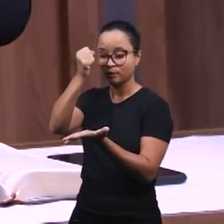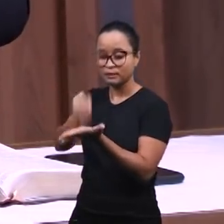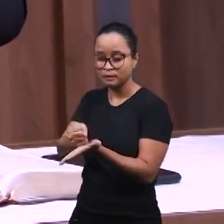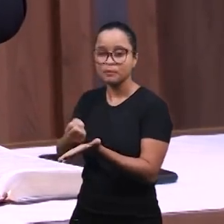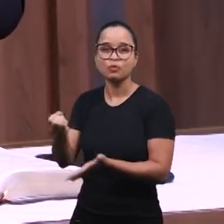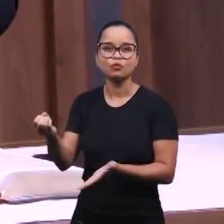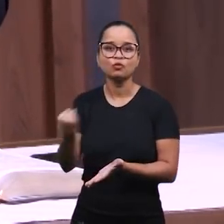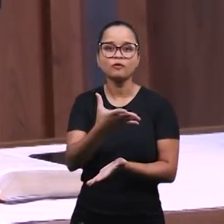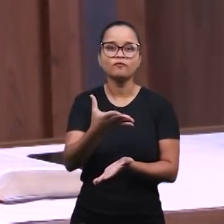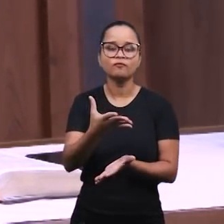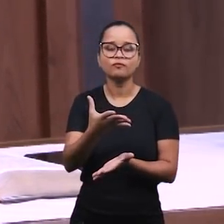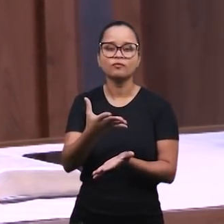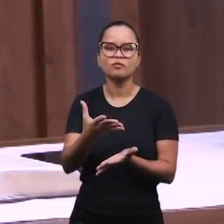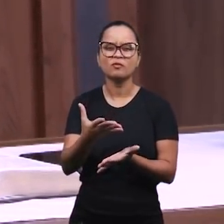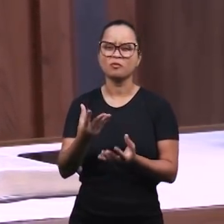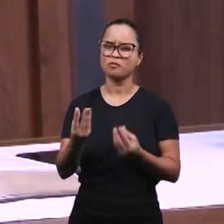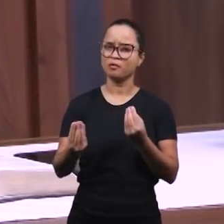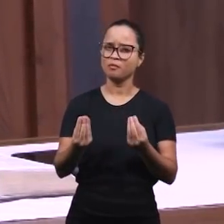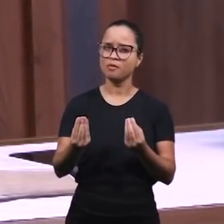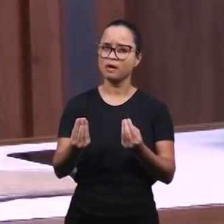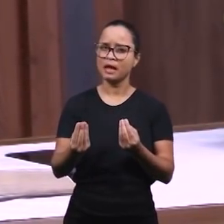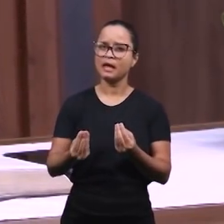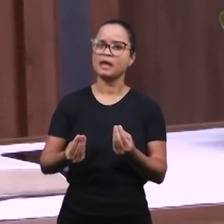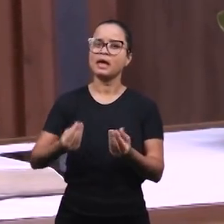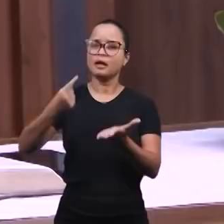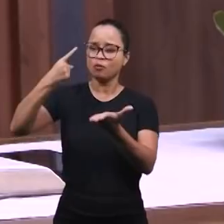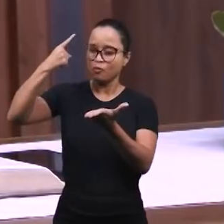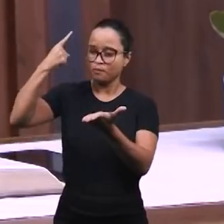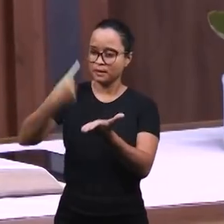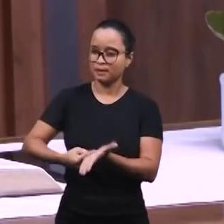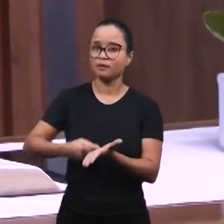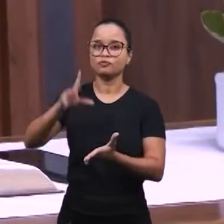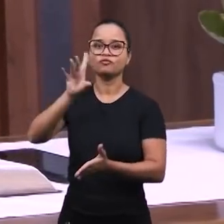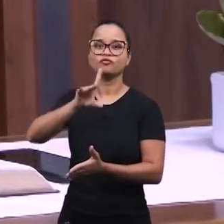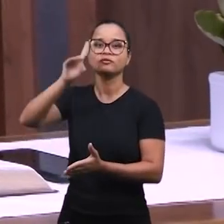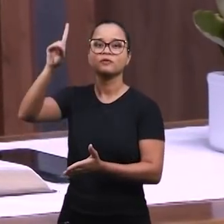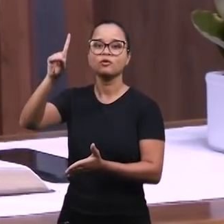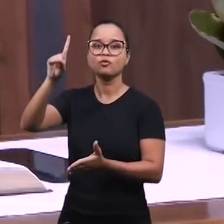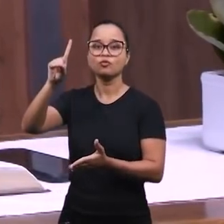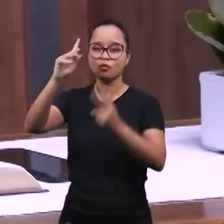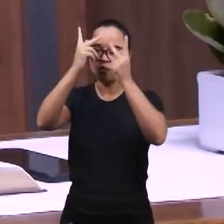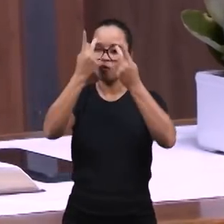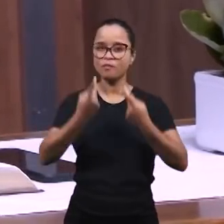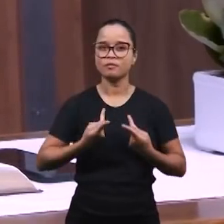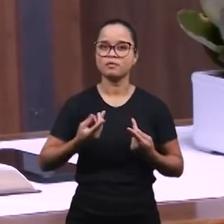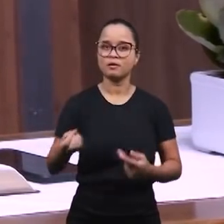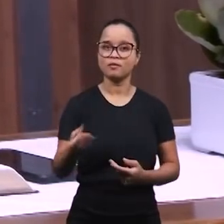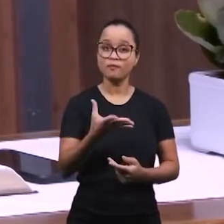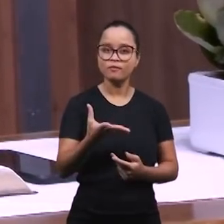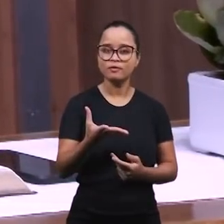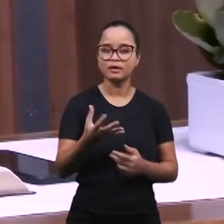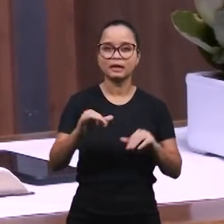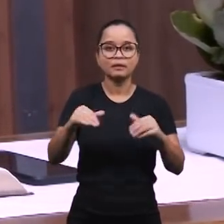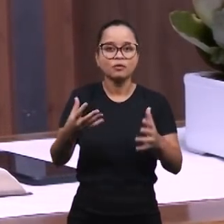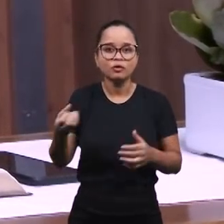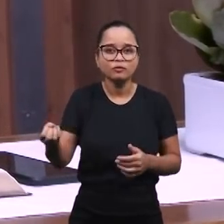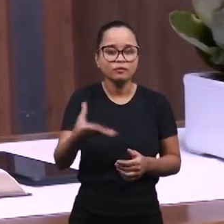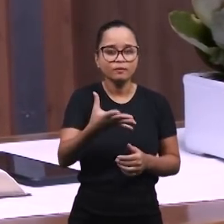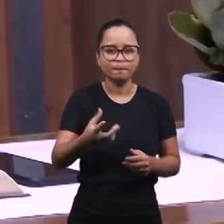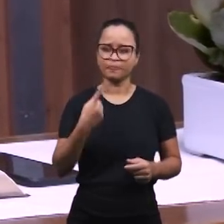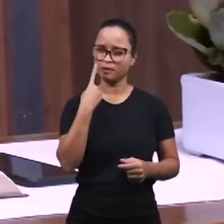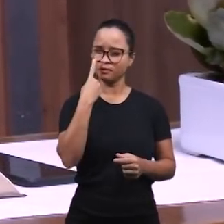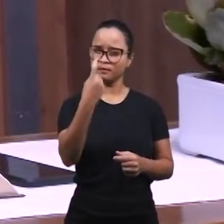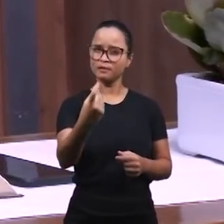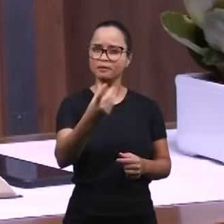seja, uma nova aliança de Deus para com o homem. Por isso era novo, por isso era algo que interessava